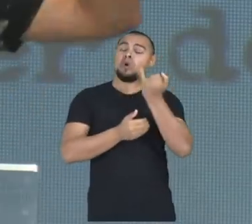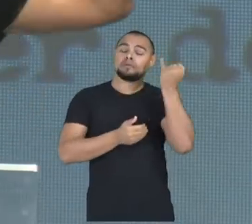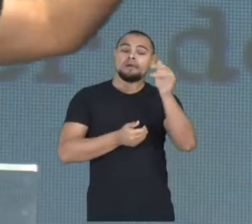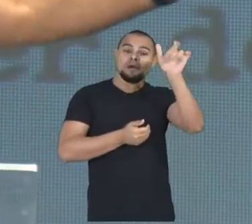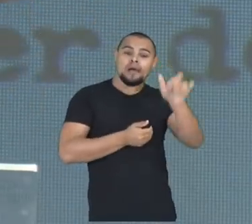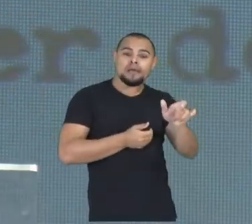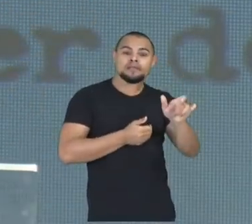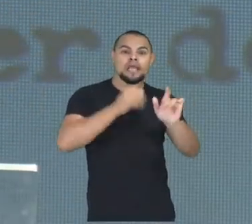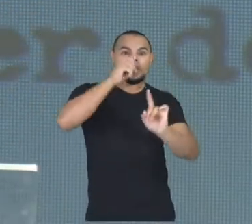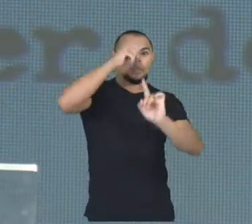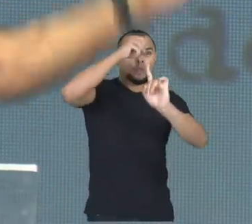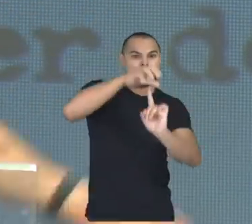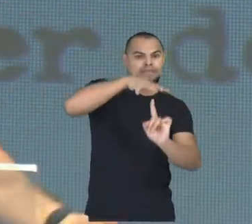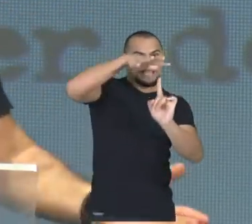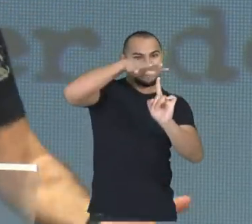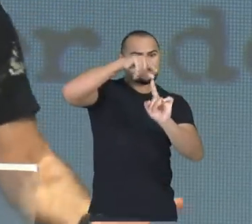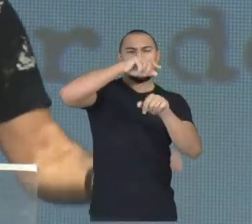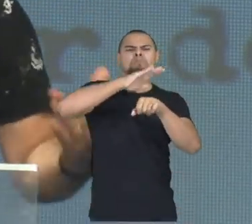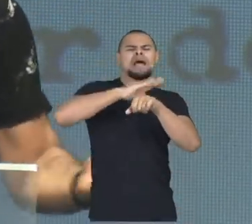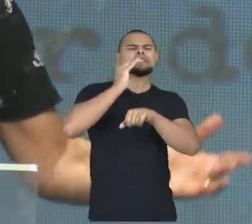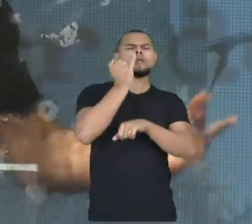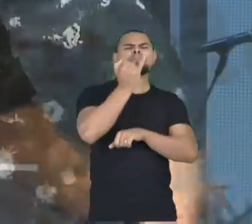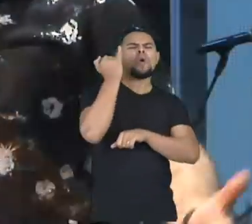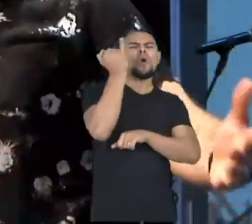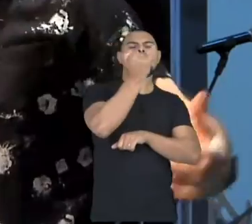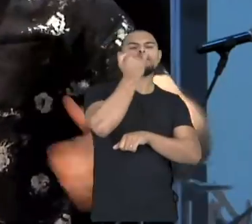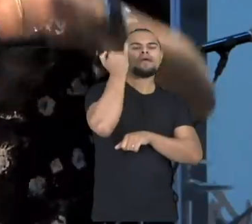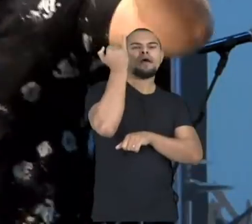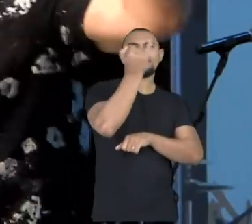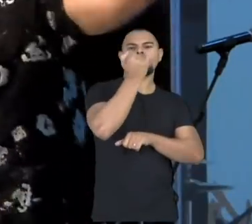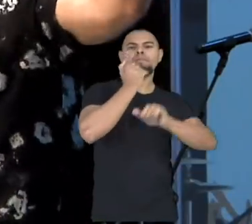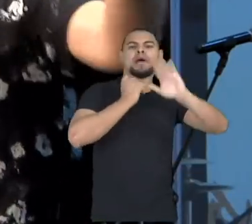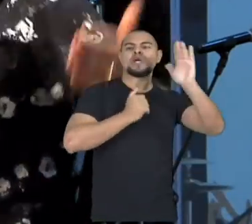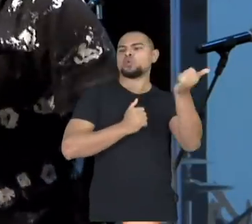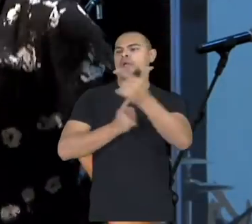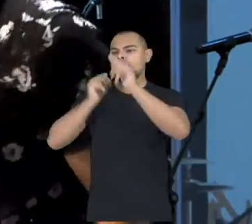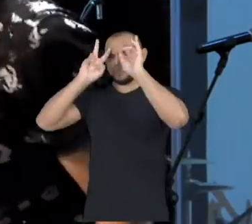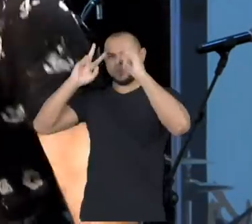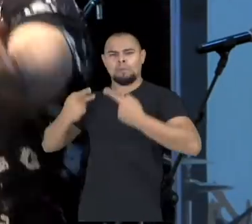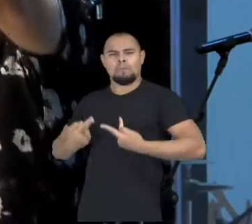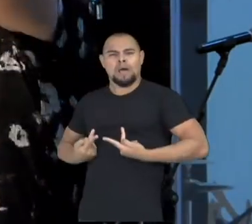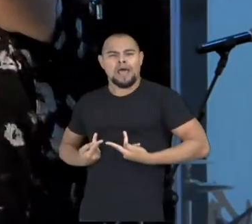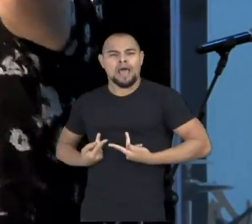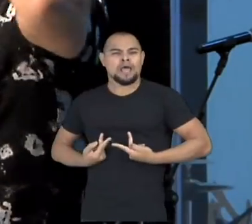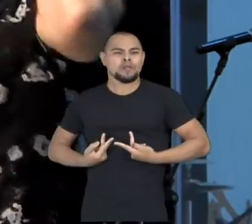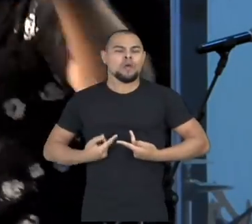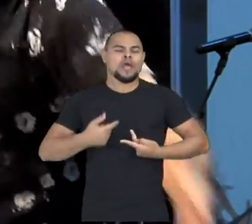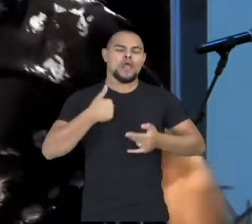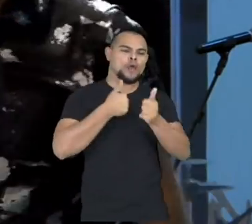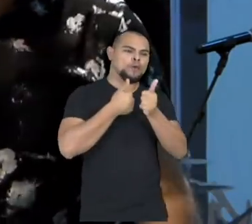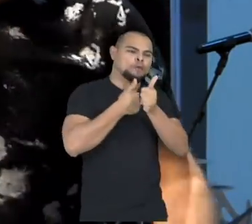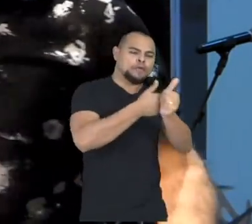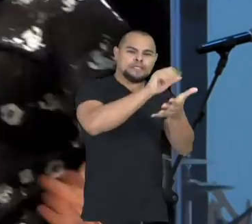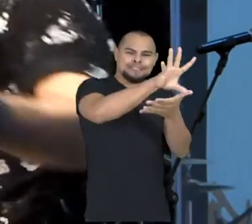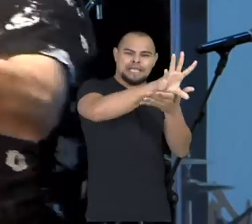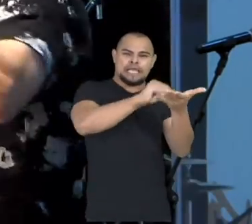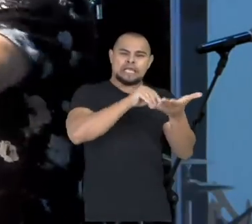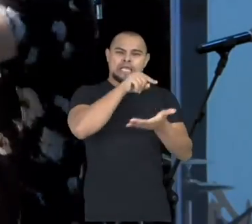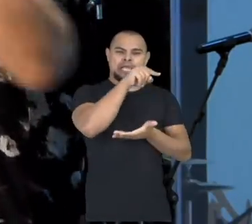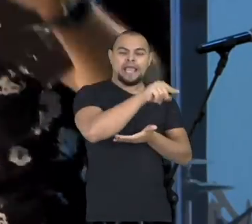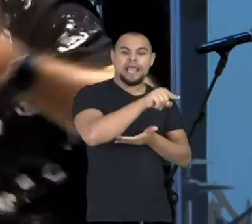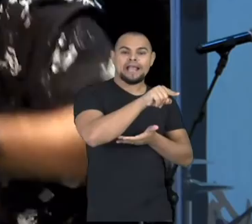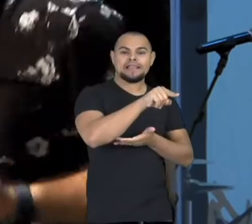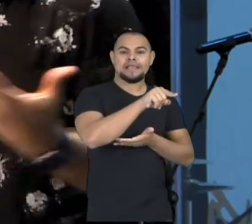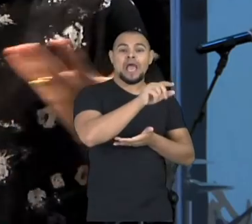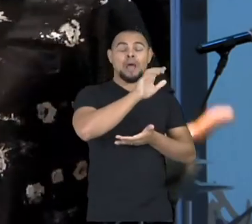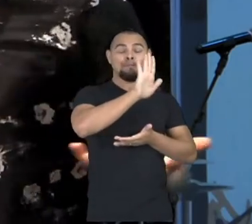mais iluminado, ou mais importante de todos os seres humanos, que viveu na terra, e que eu devo seguir o exemplo dele, mas que ele